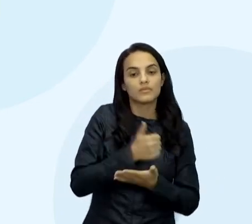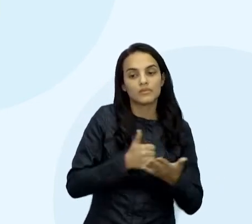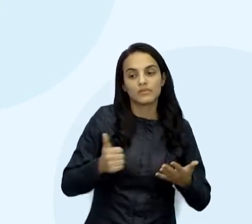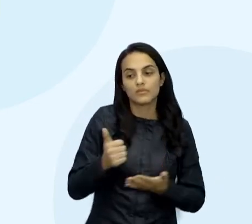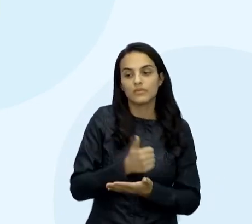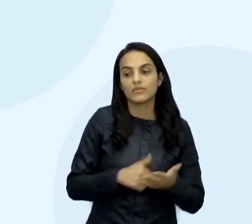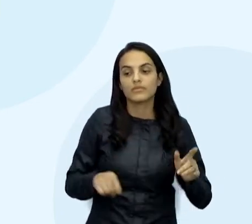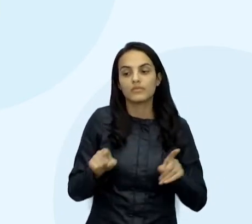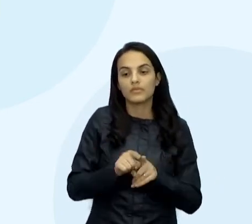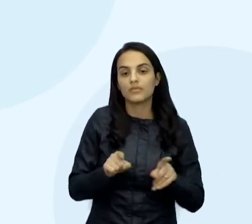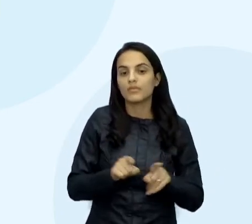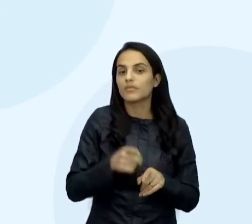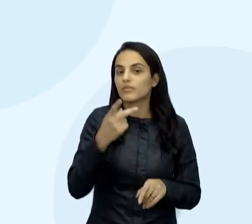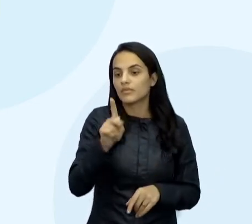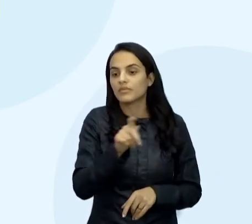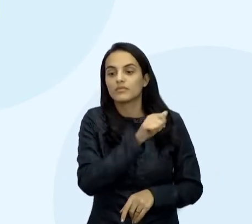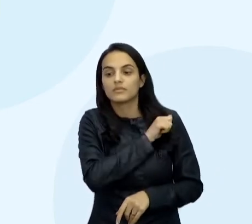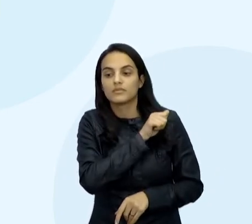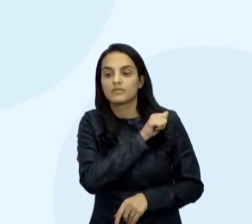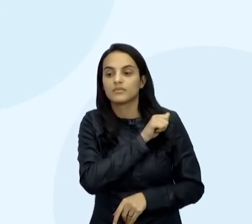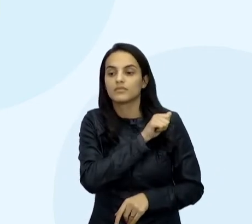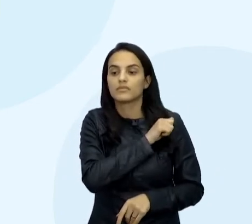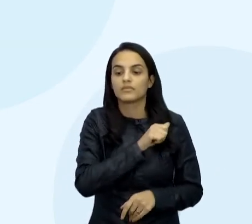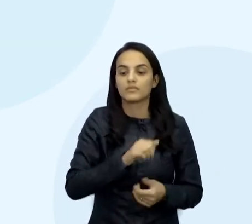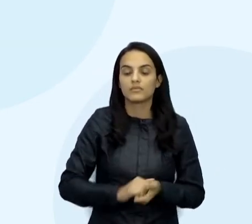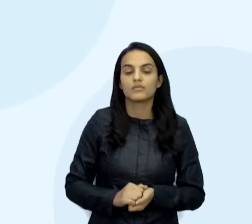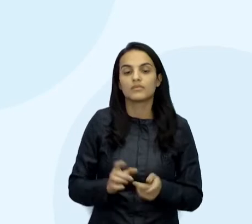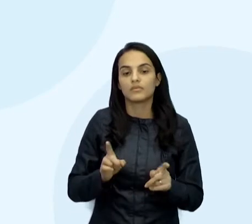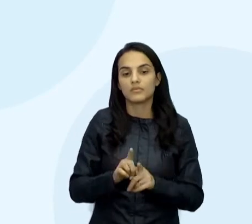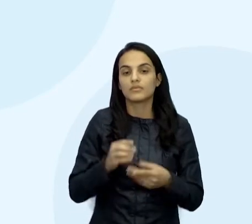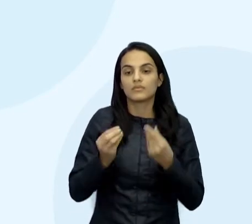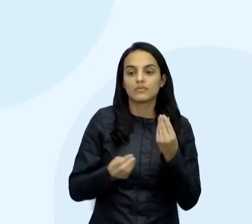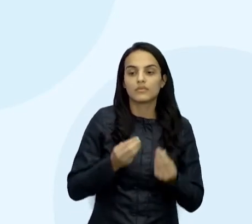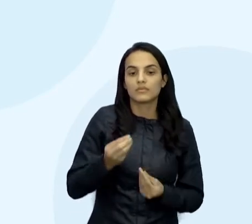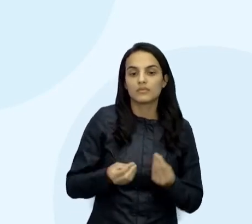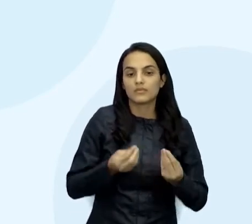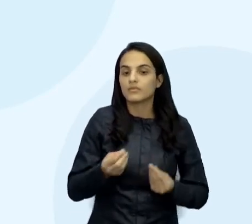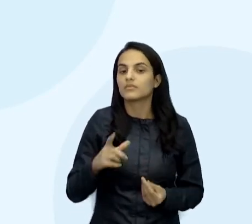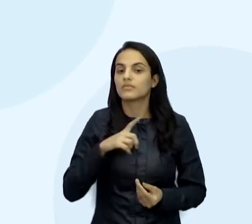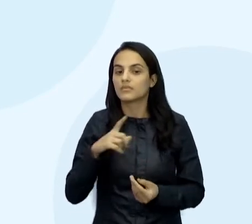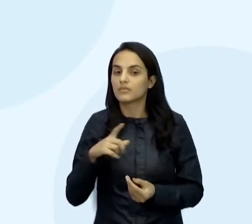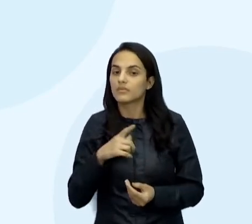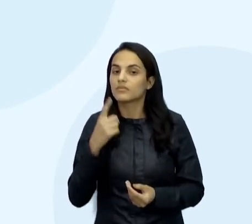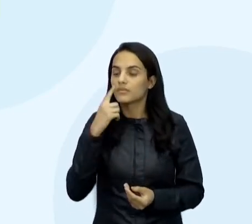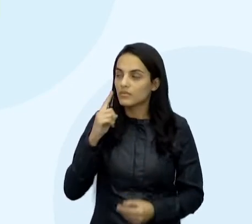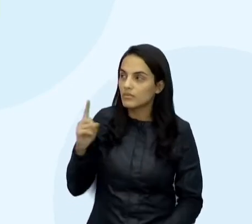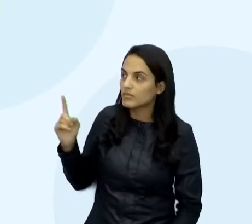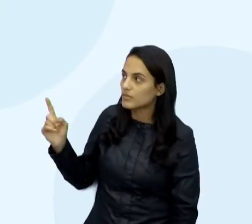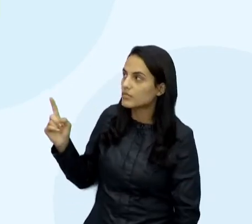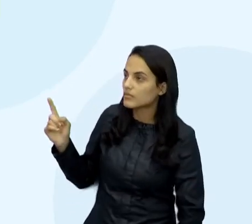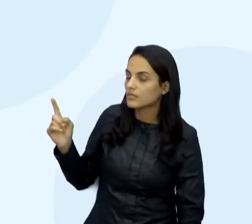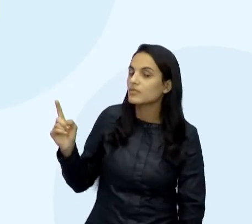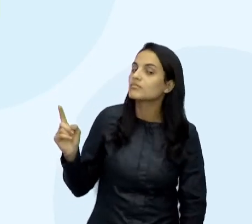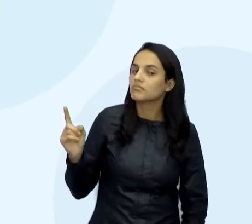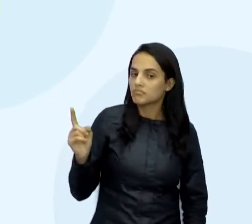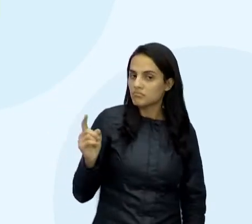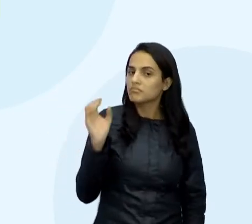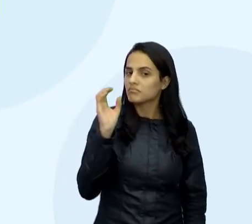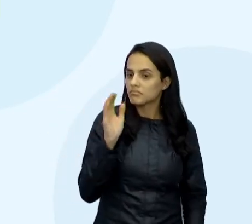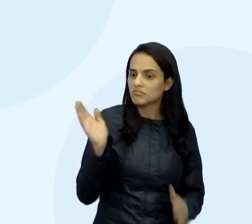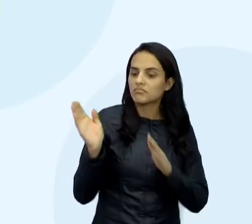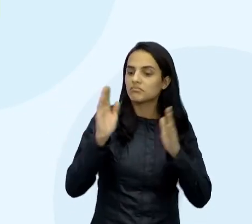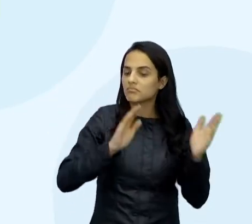Você, estudante, precisa conhecer algumas coisas, tá certo? Então, como funciona um circuito básico? Peraí, deixa eu colocar essa animação, mas passei muito